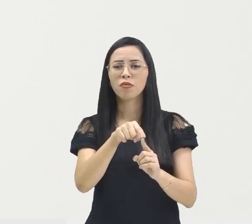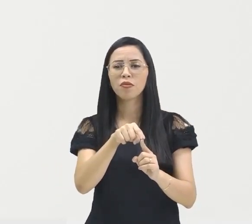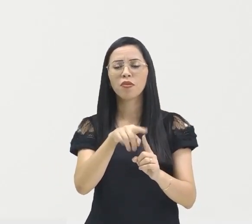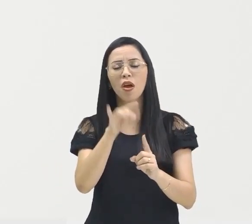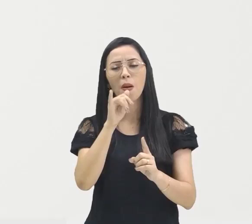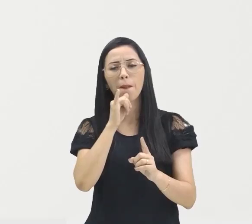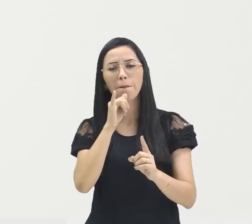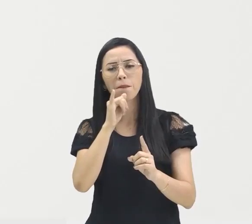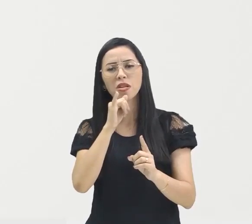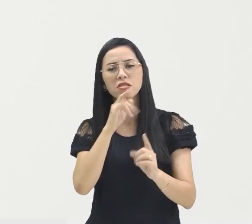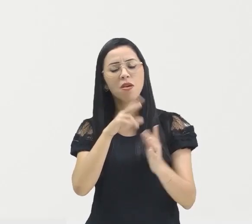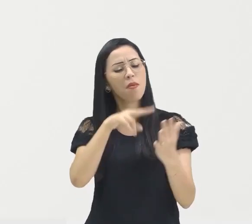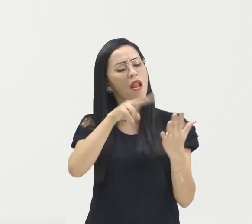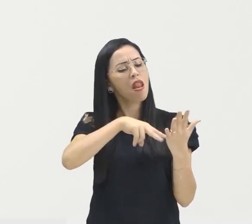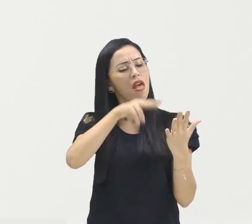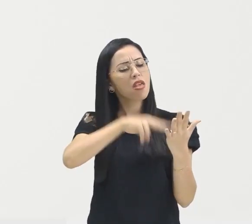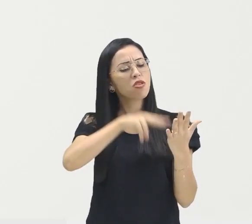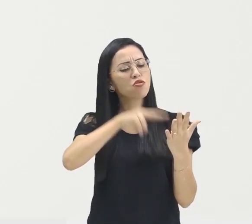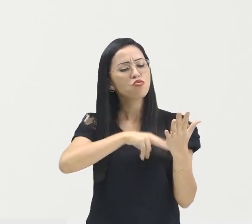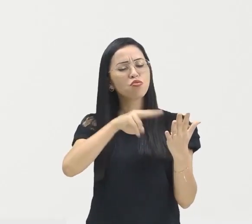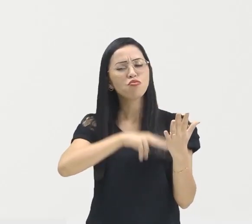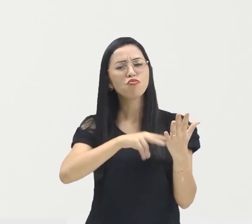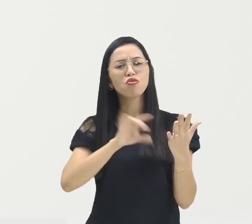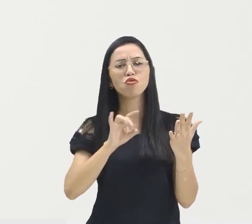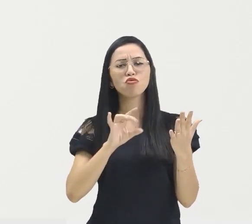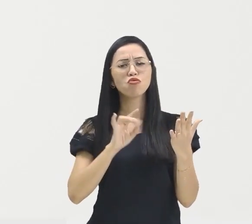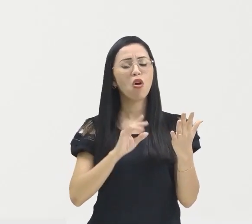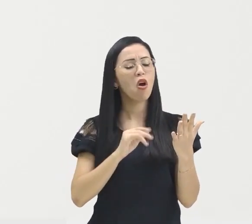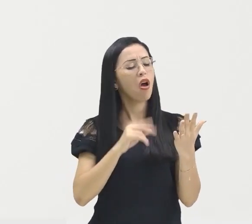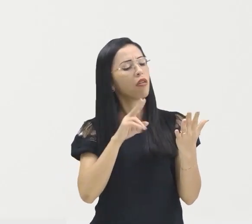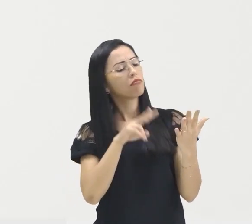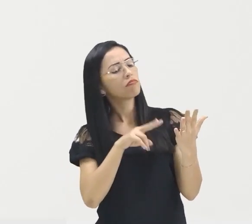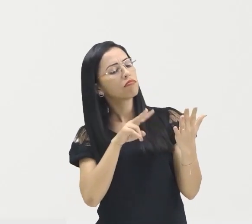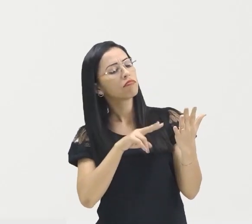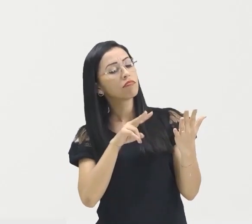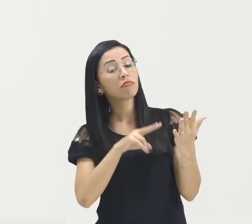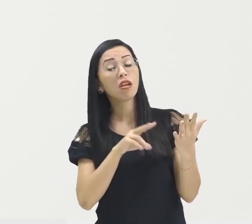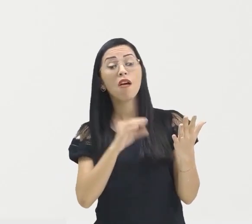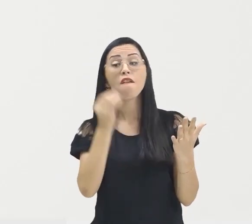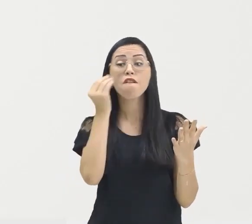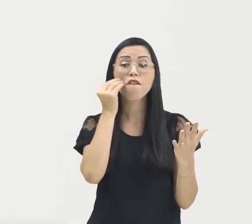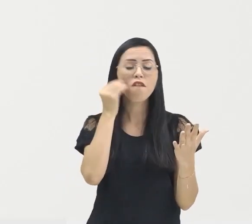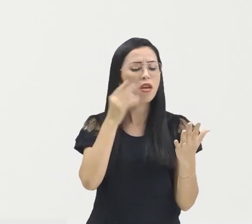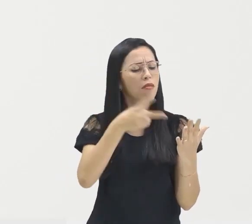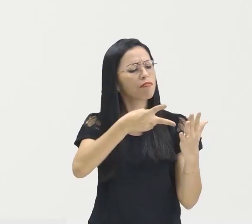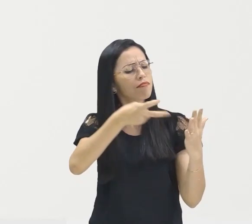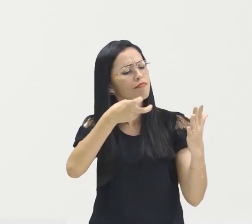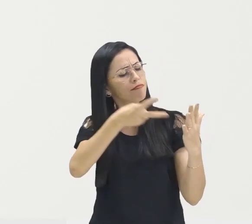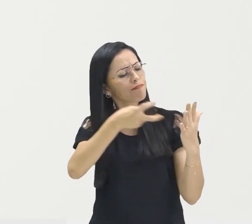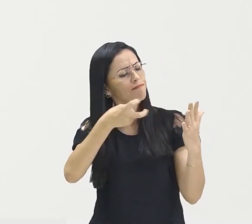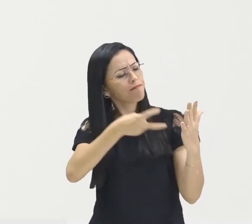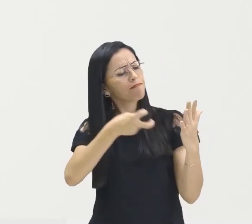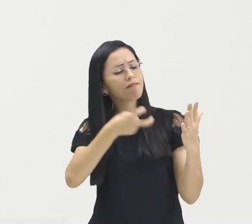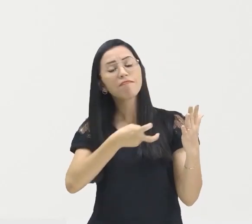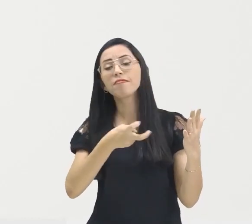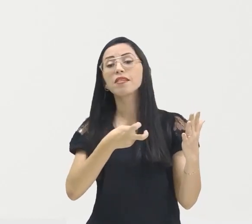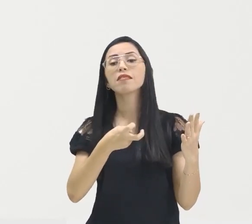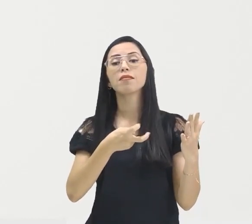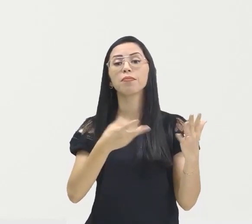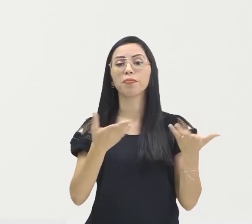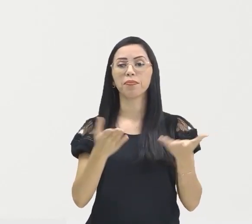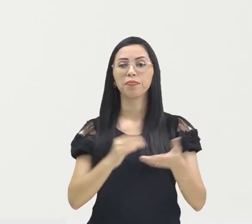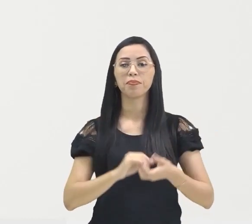para a gente se distrair a mente, ou uma leitura para a gente observar a estrutura do texto, ver o que está se comentando, ver o que está falando, enfim.